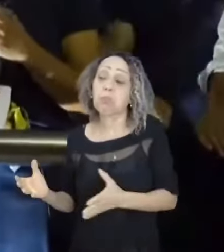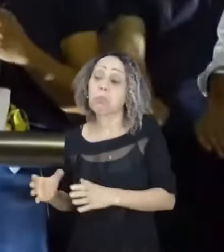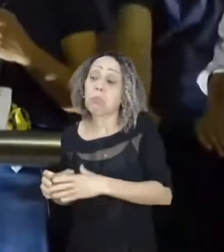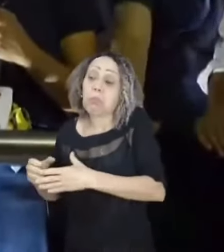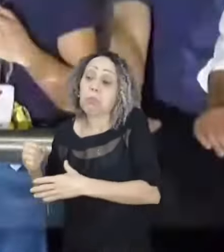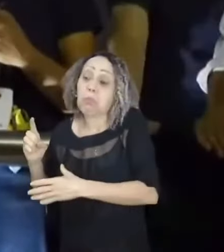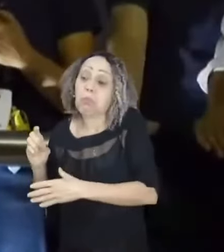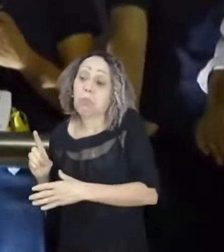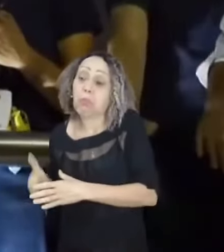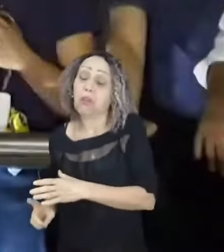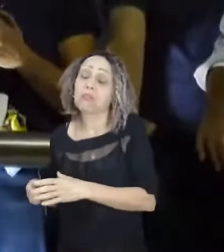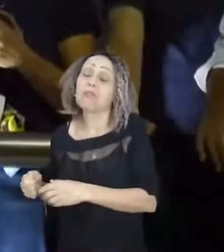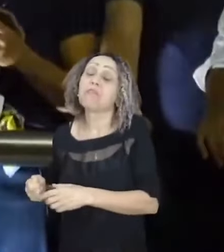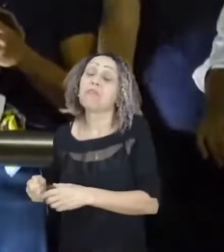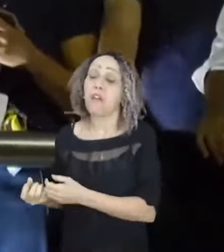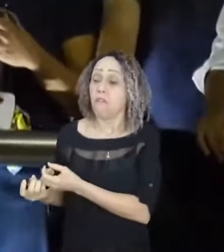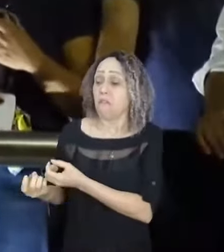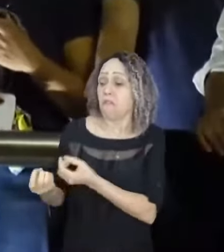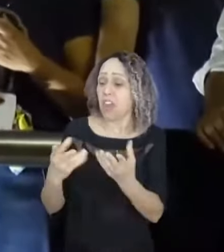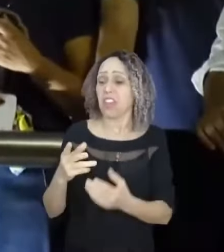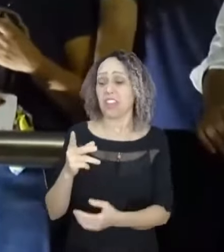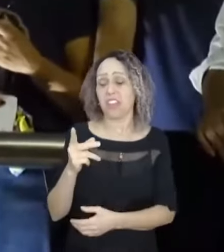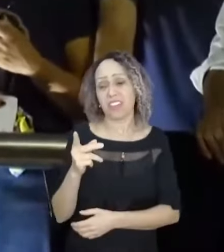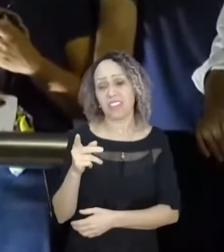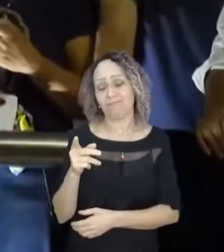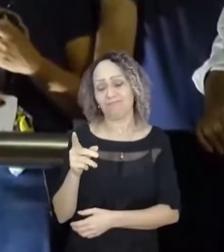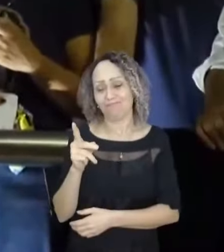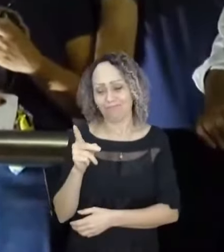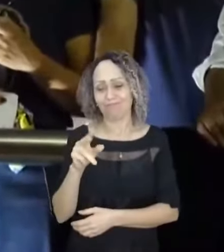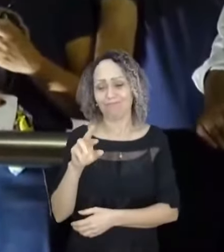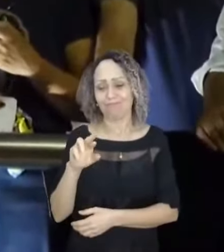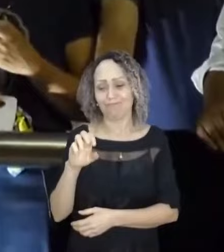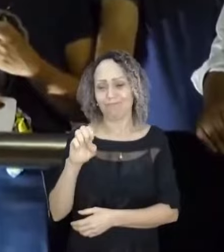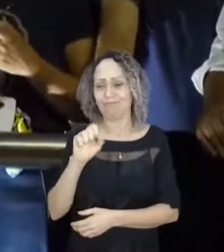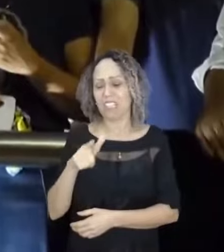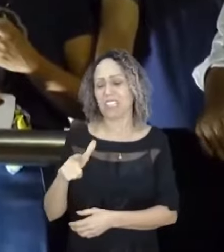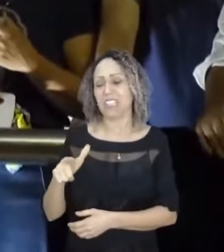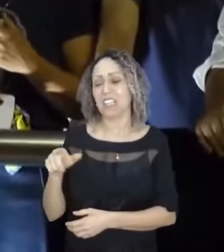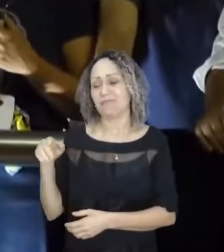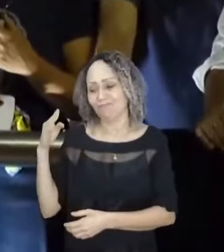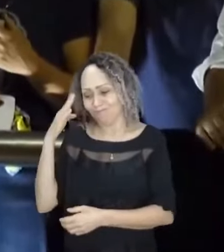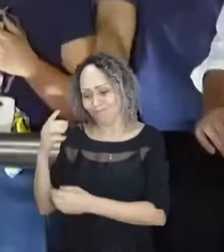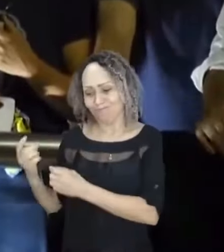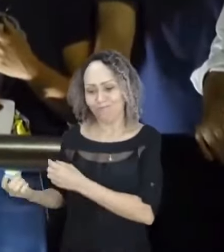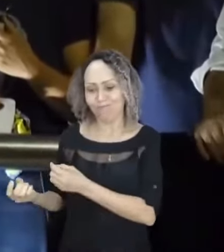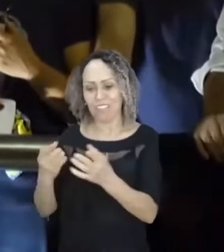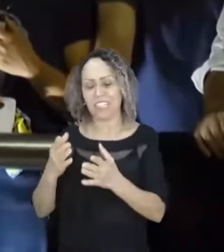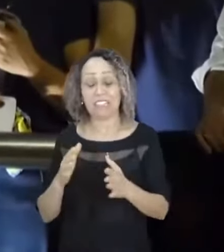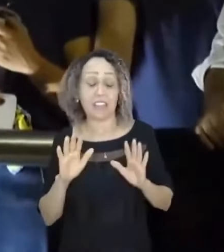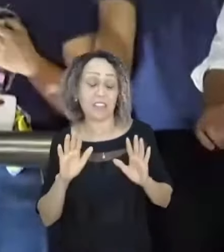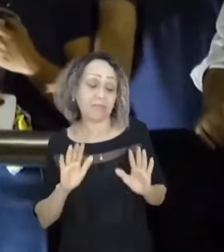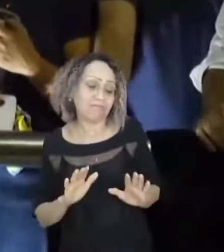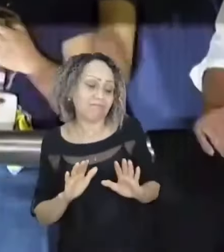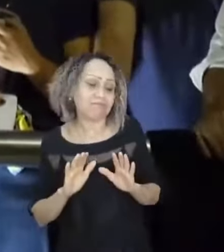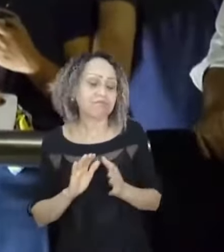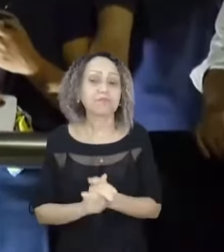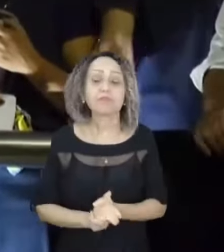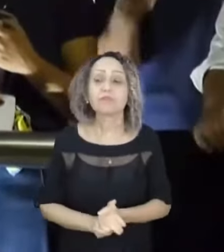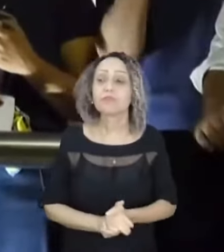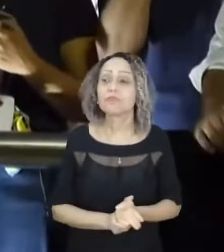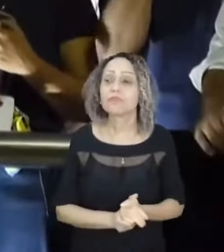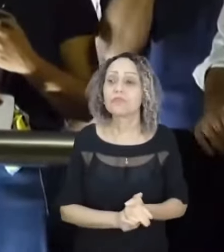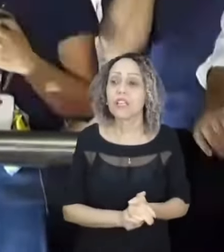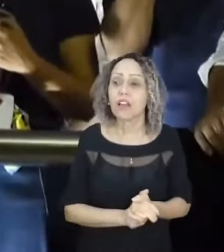A história vai ser contada, e ela não é contada de uma só vez. Aquela estupidez da Lava Jato criou